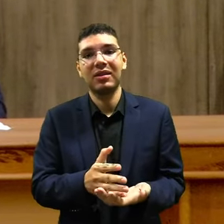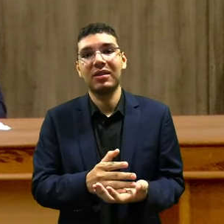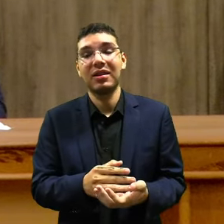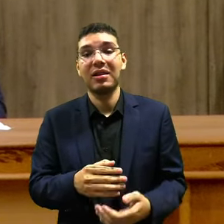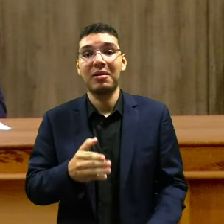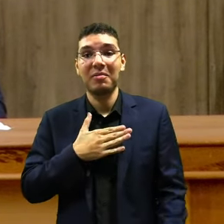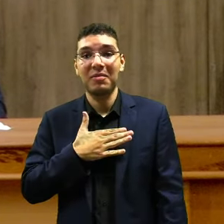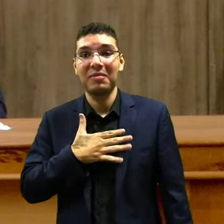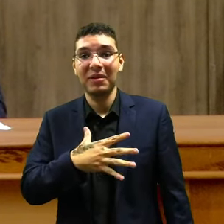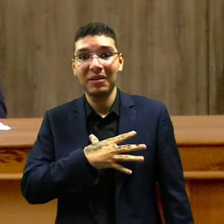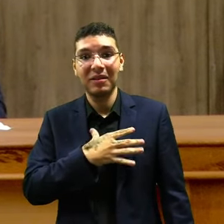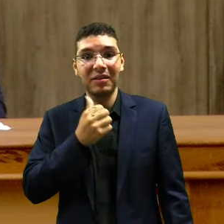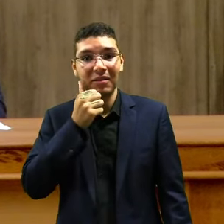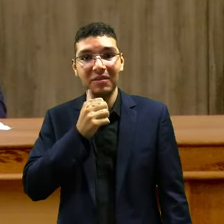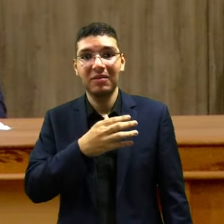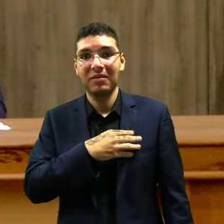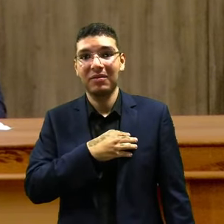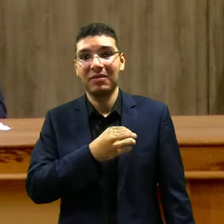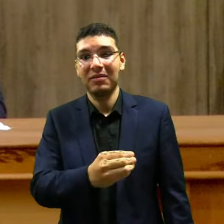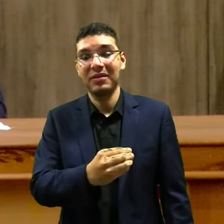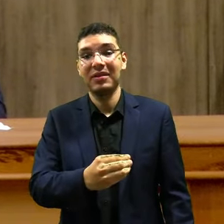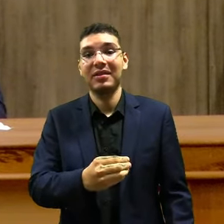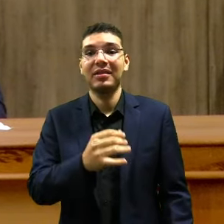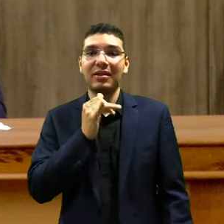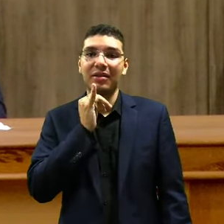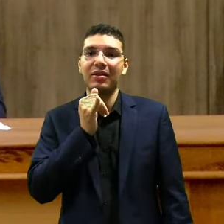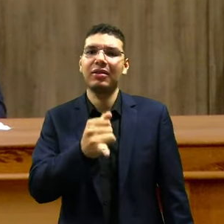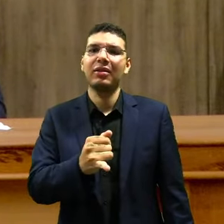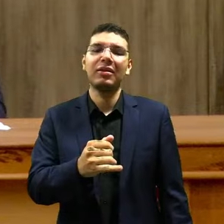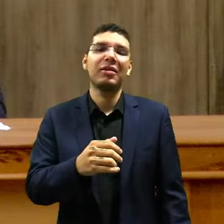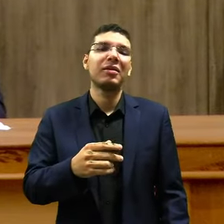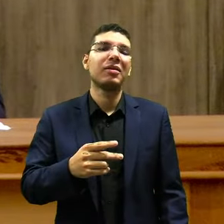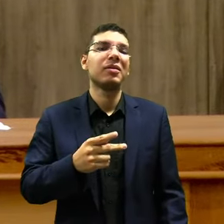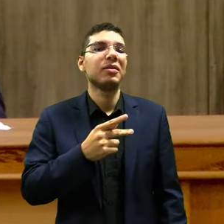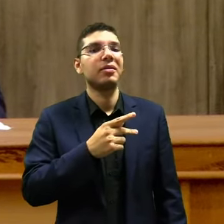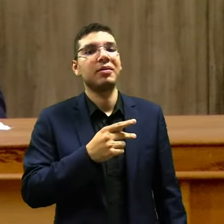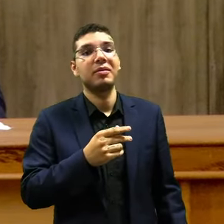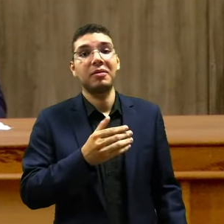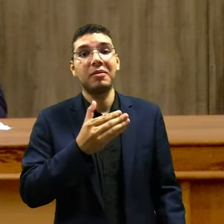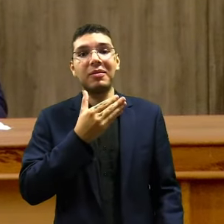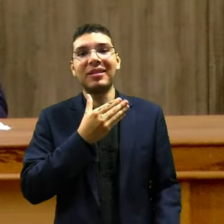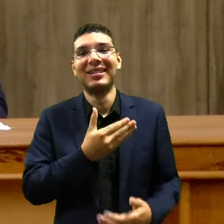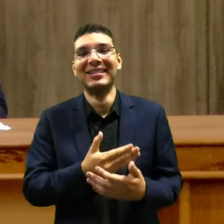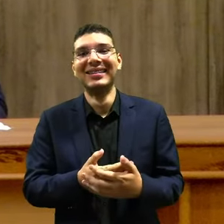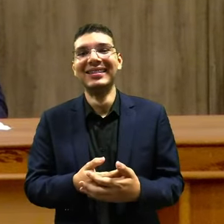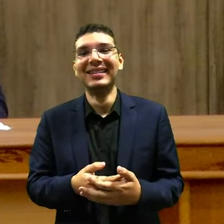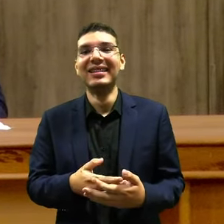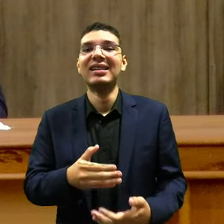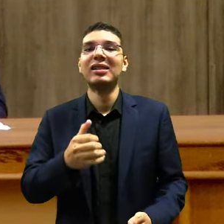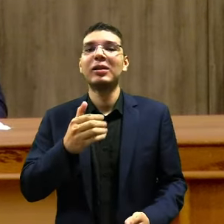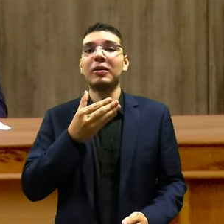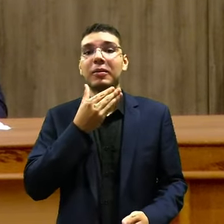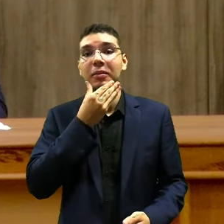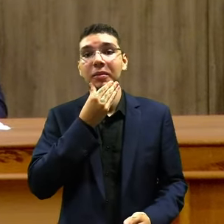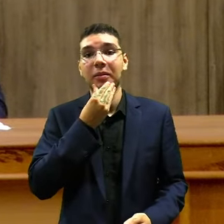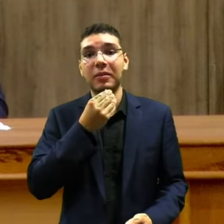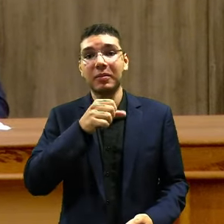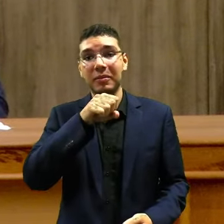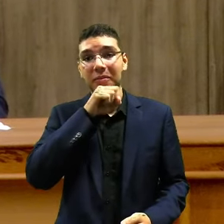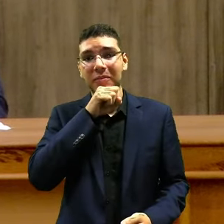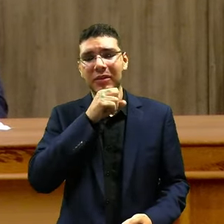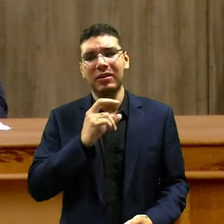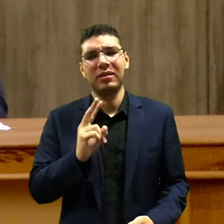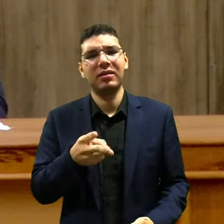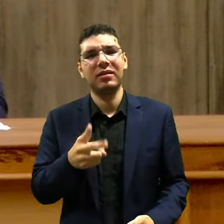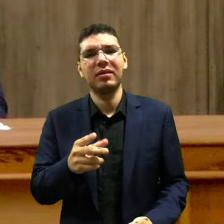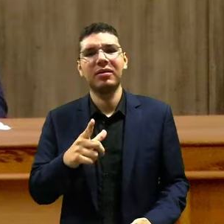mas sen eu tem que lembrar que sempre vai ter eu disse ah meu Deus do céu mas eu quero dizer uma coisa para vocês